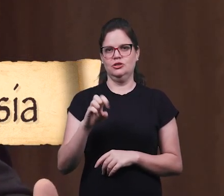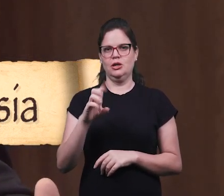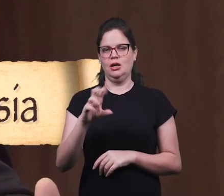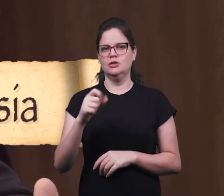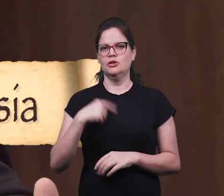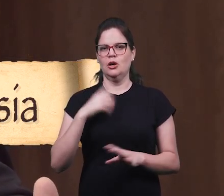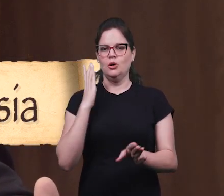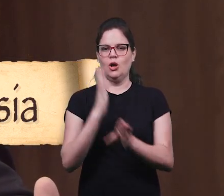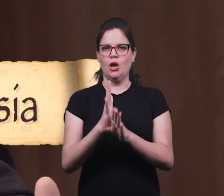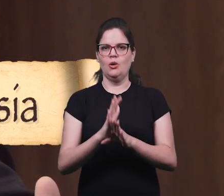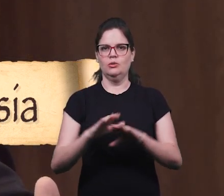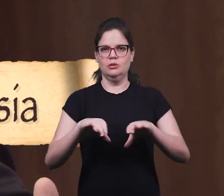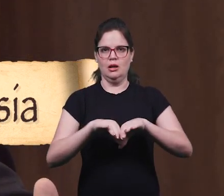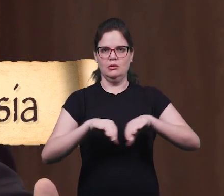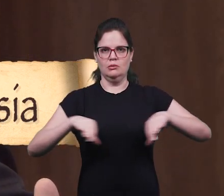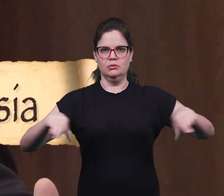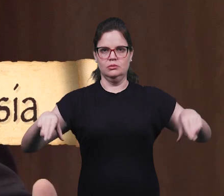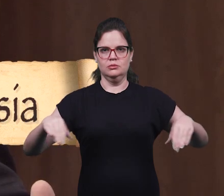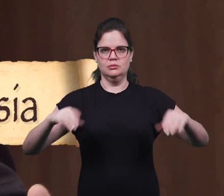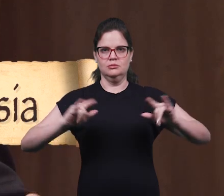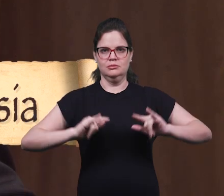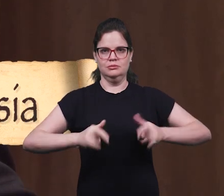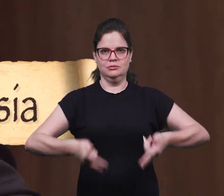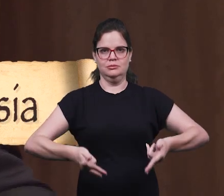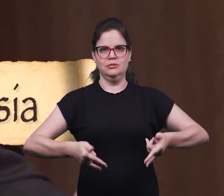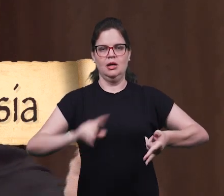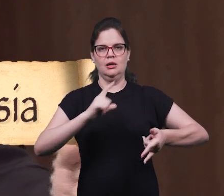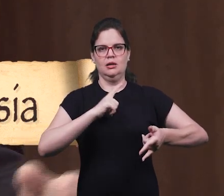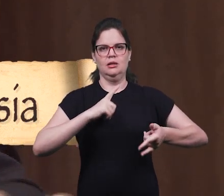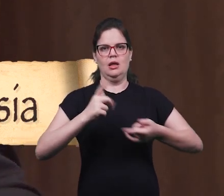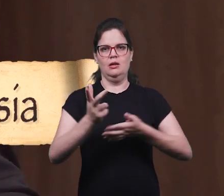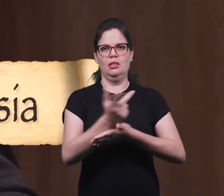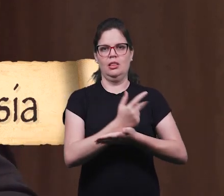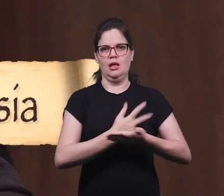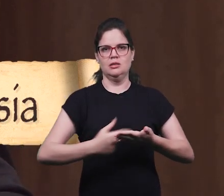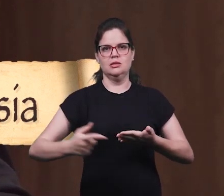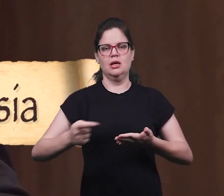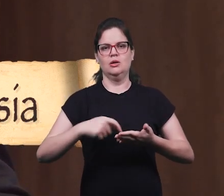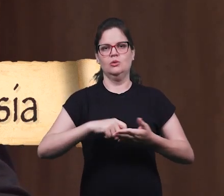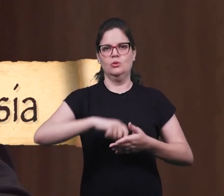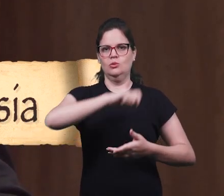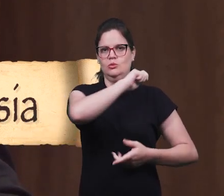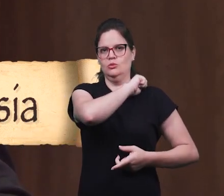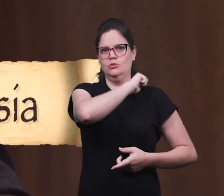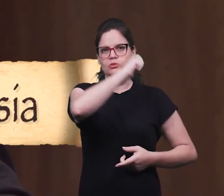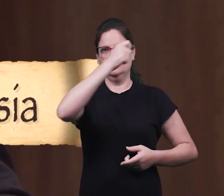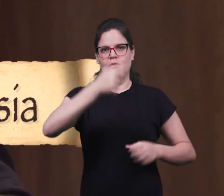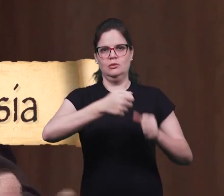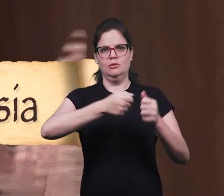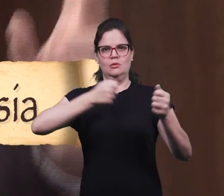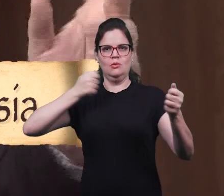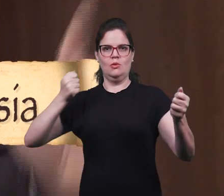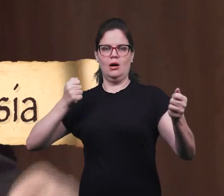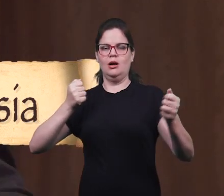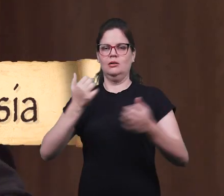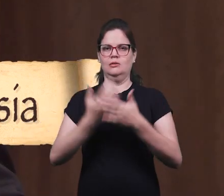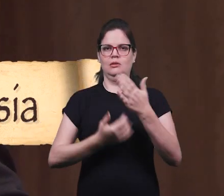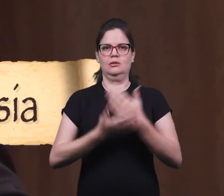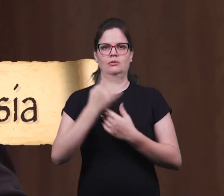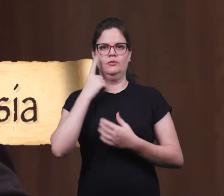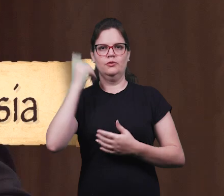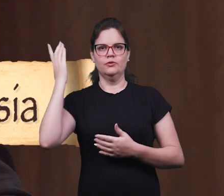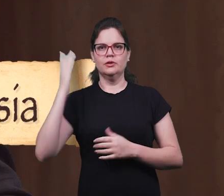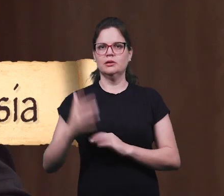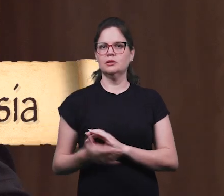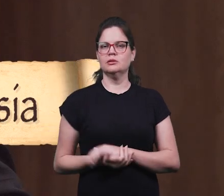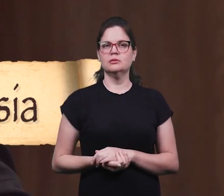seria o túmulo dele, com a figura do homem com arco na mão, e a gente vai colocar